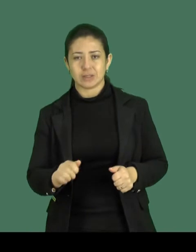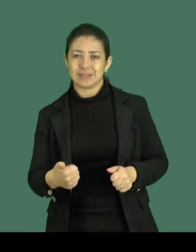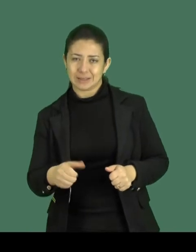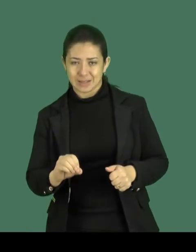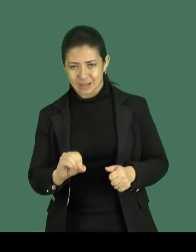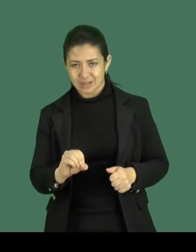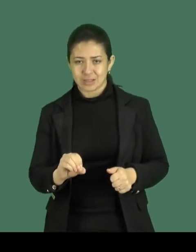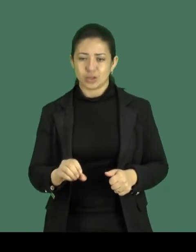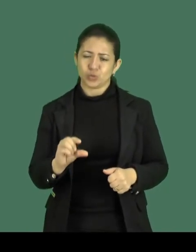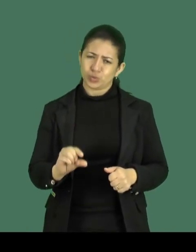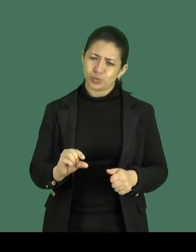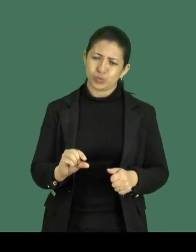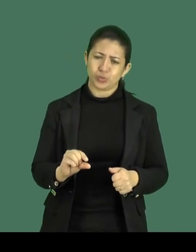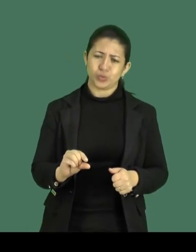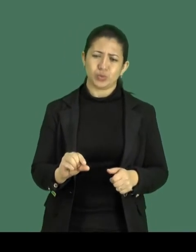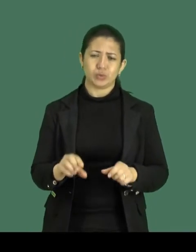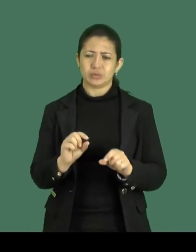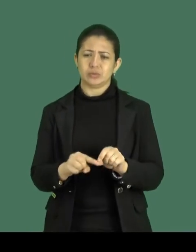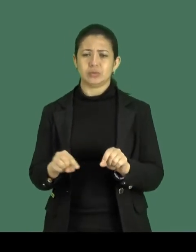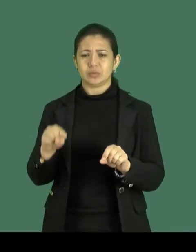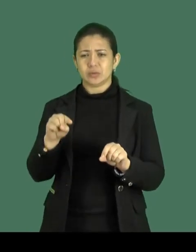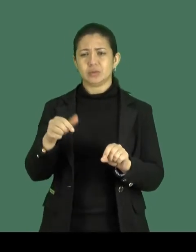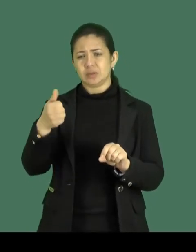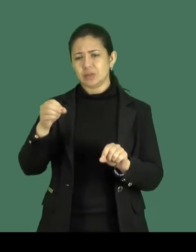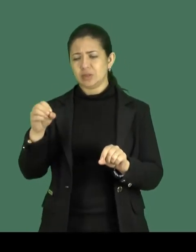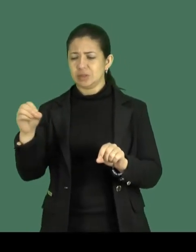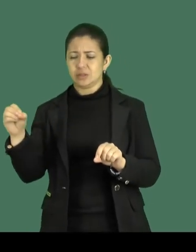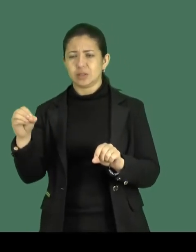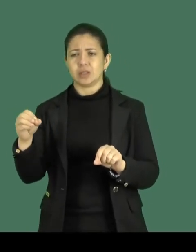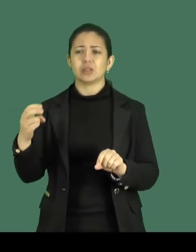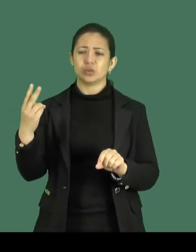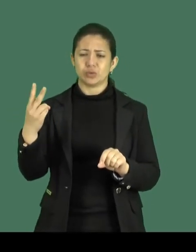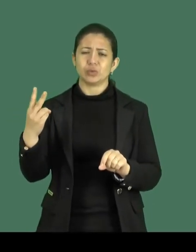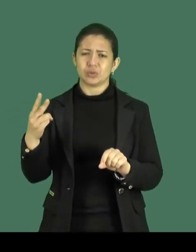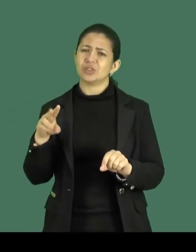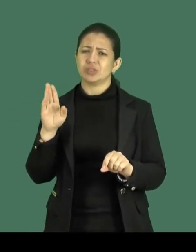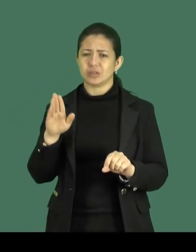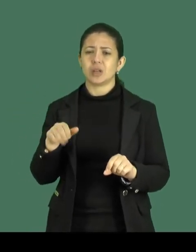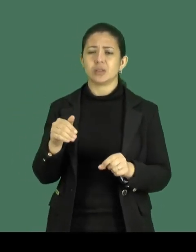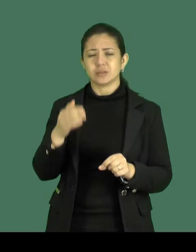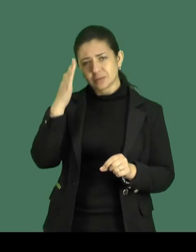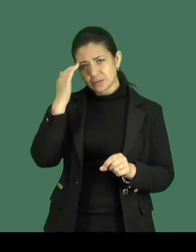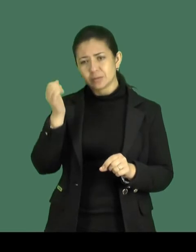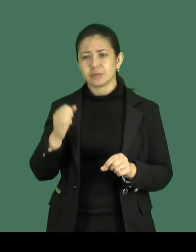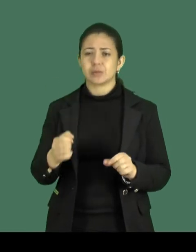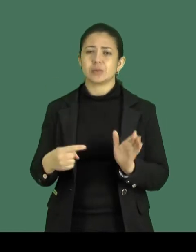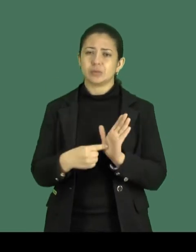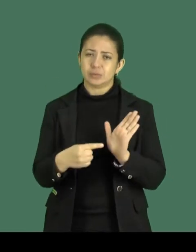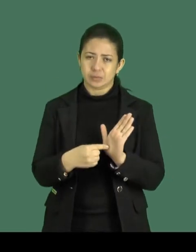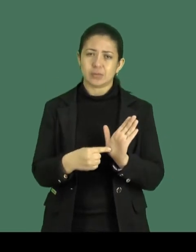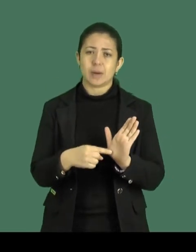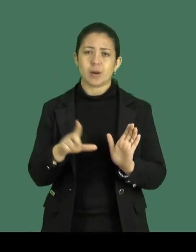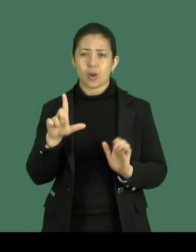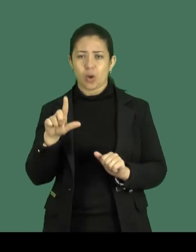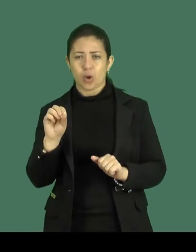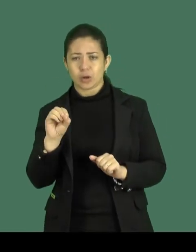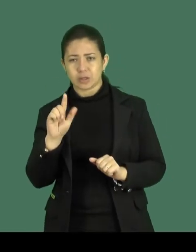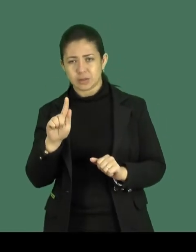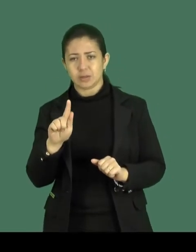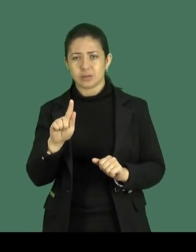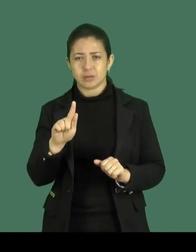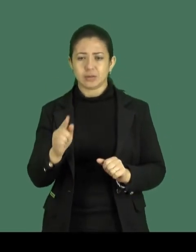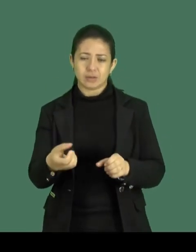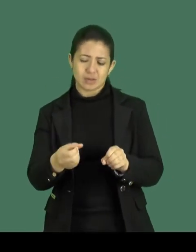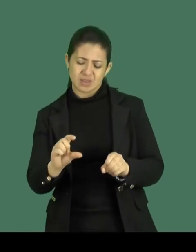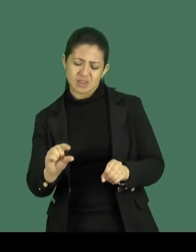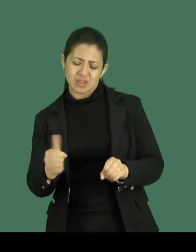não precisamos colocar. Então, quando você fazer log de 100, subentende-se que a base é 10. Muito bem, log de